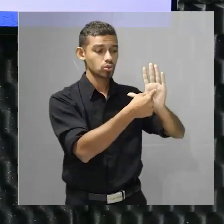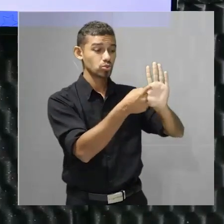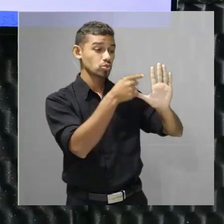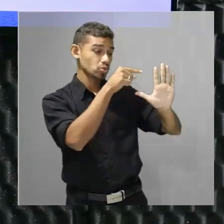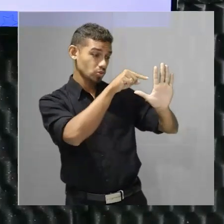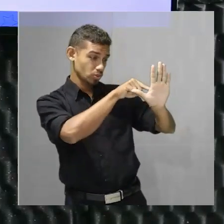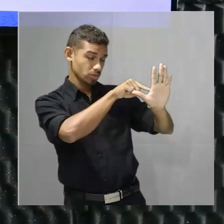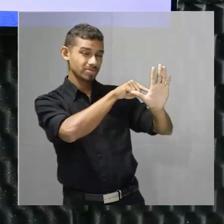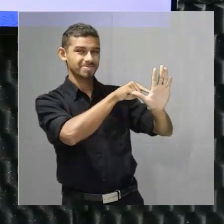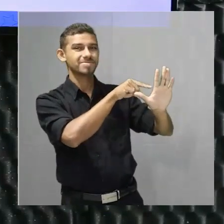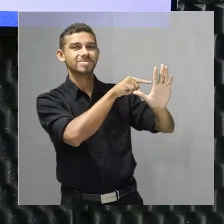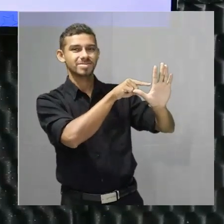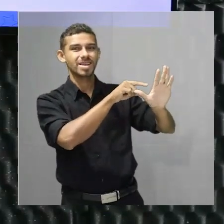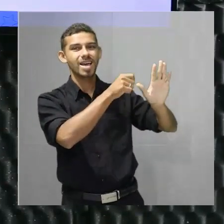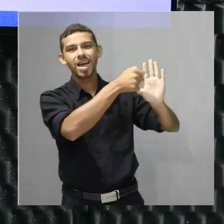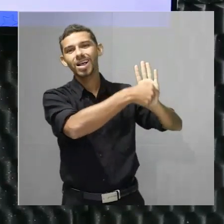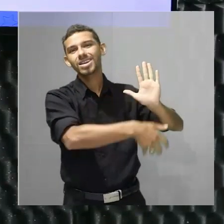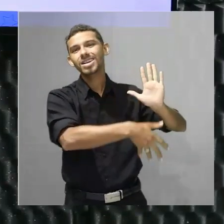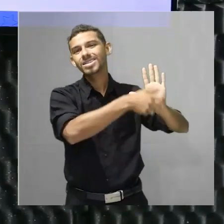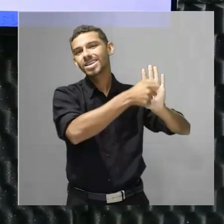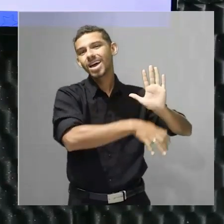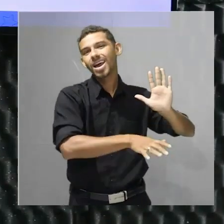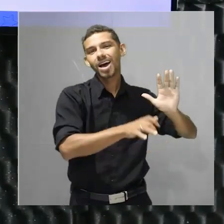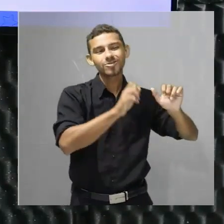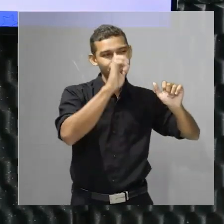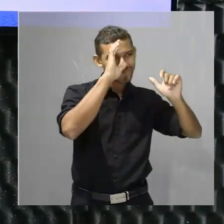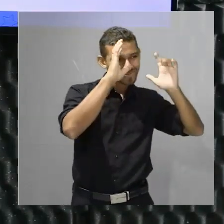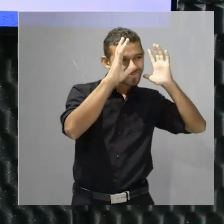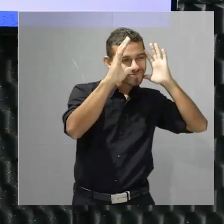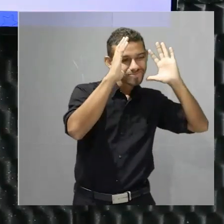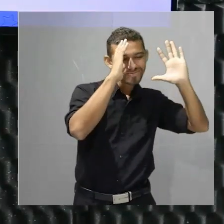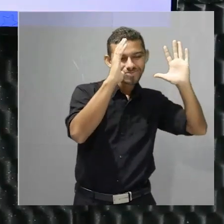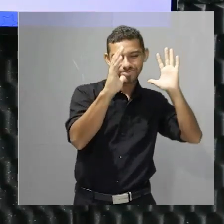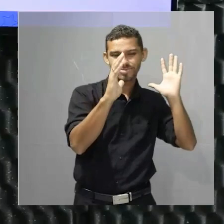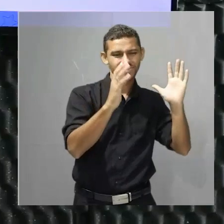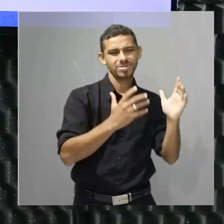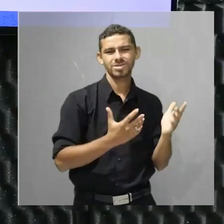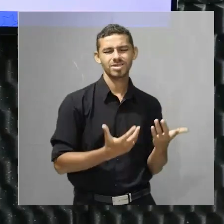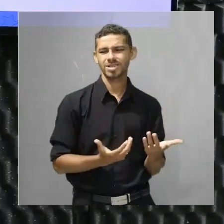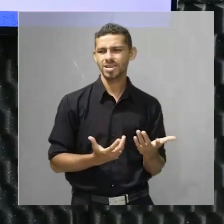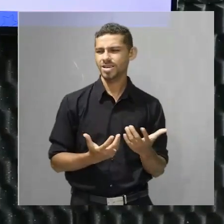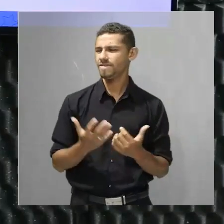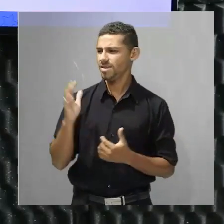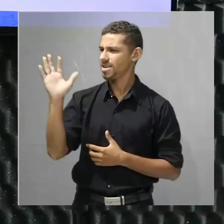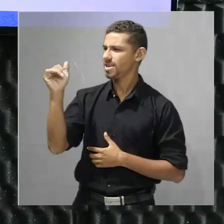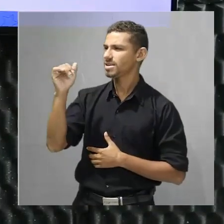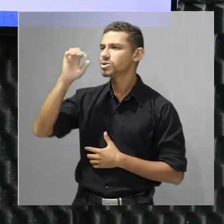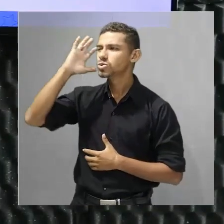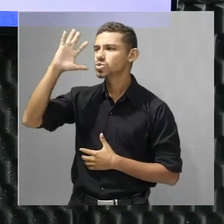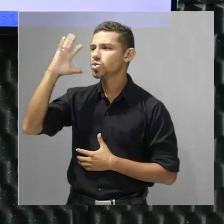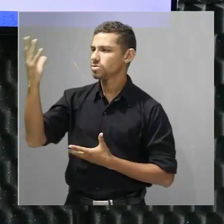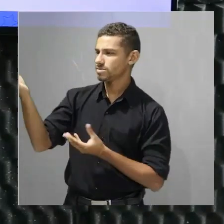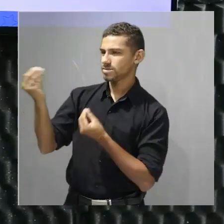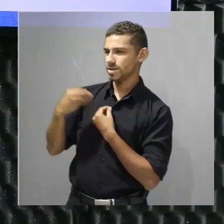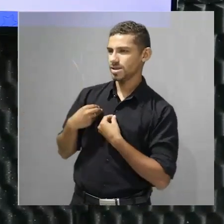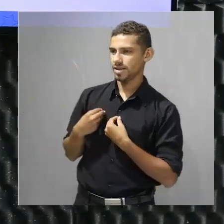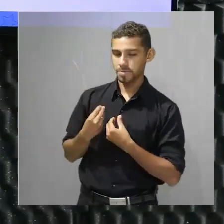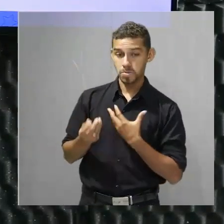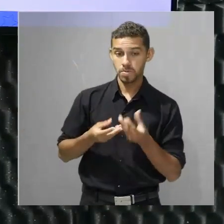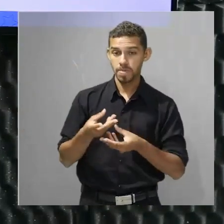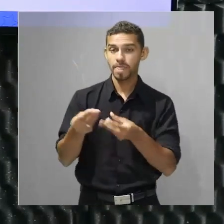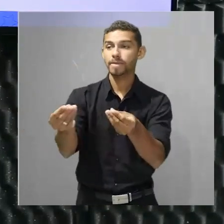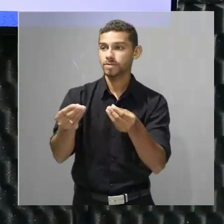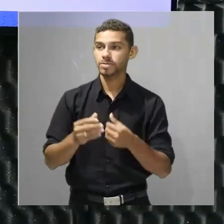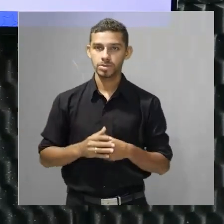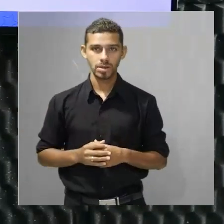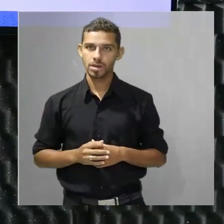sabe que ela tá ali no sentido literal né ela não tá a gente não tem como fabricar som e vem aqui recebe o teu sonho né a não